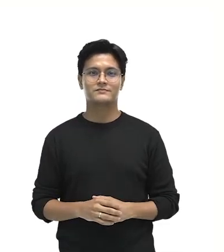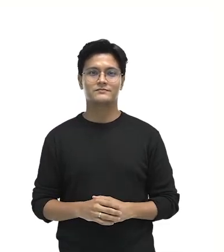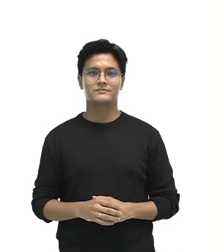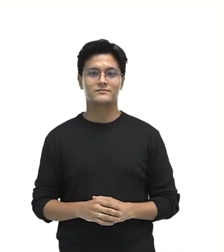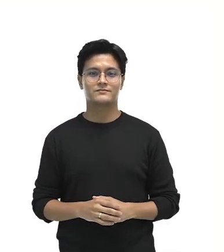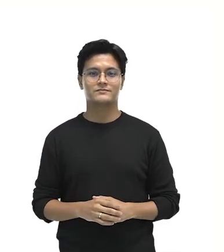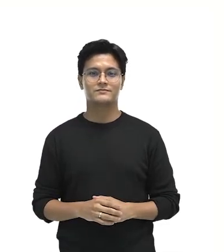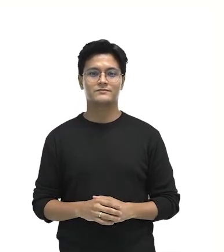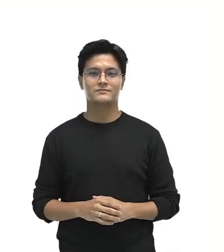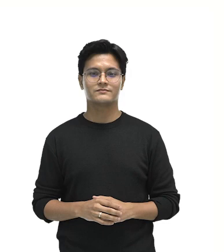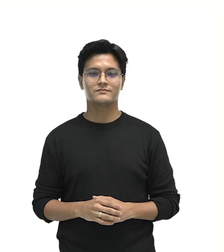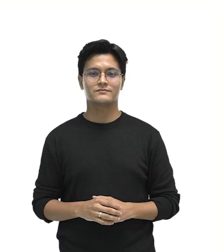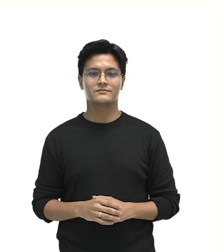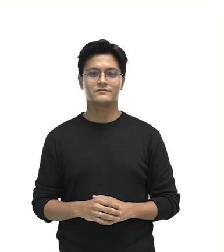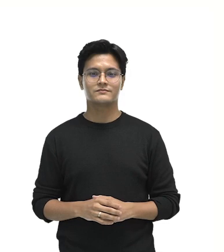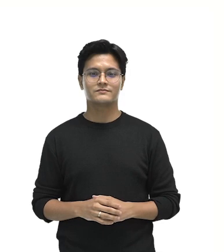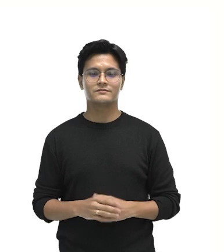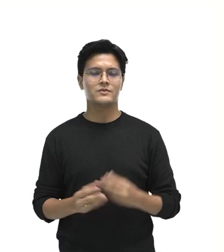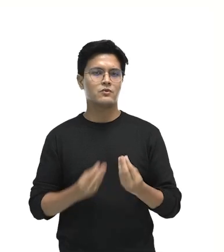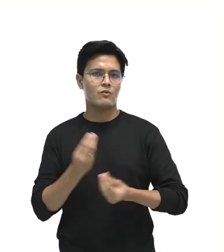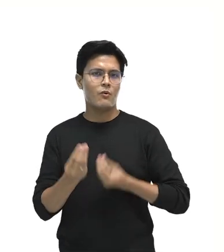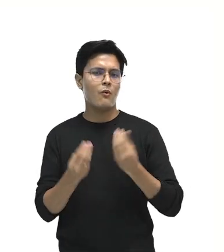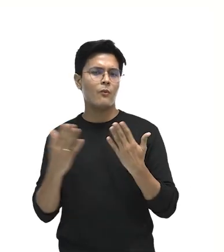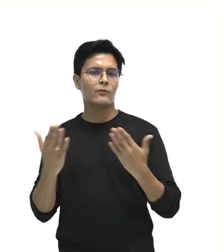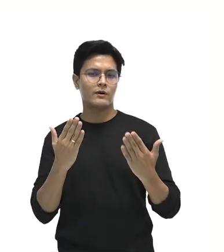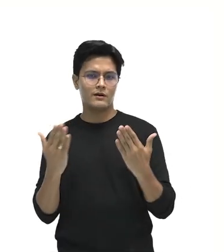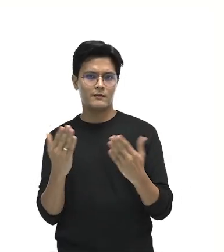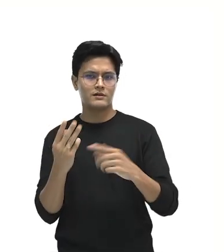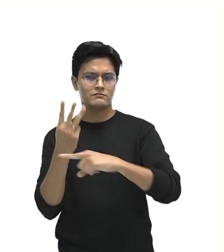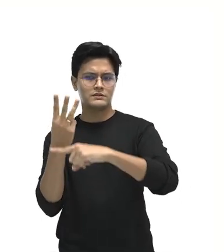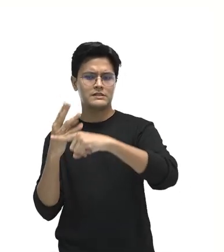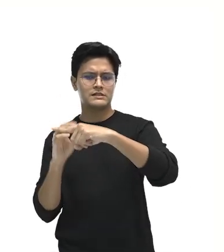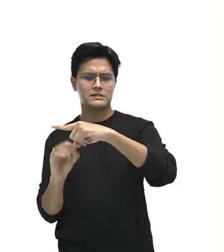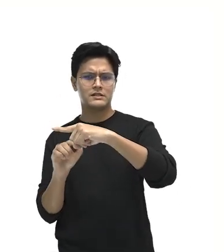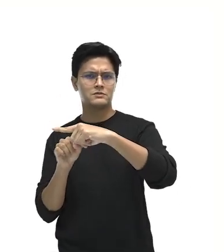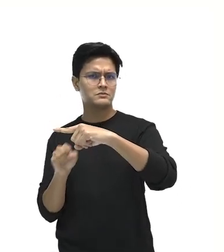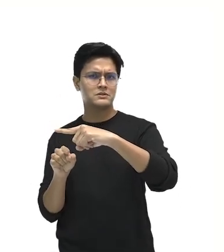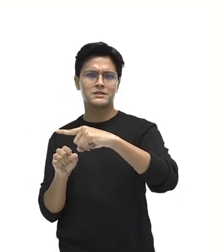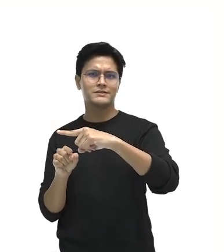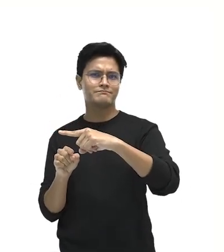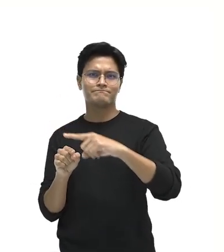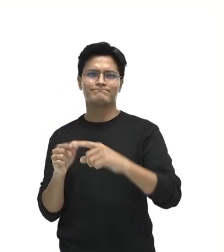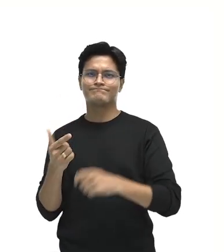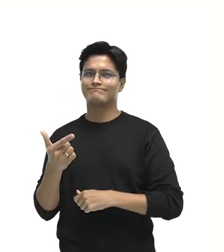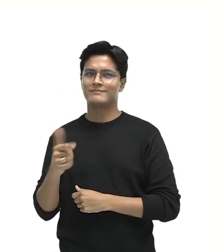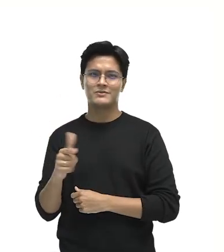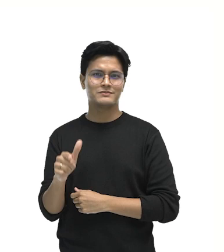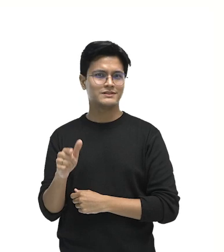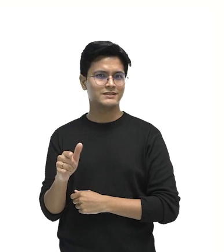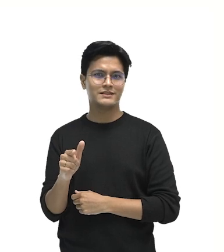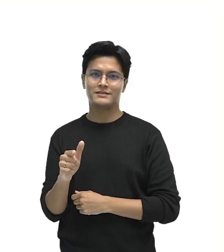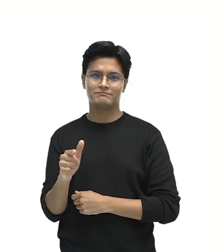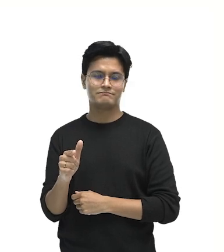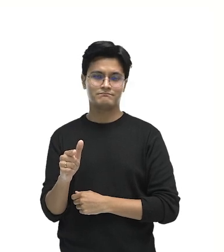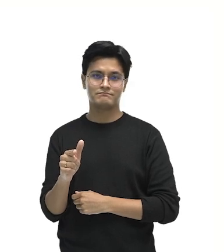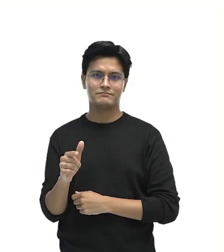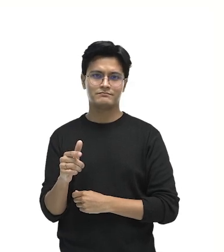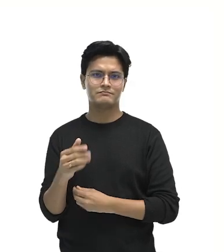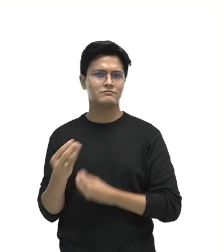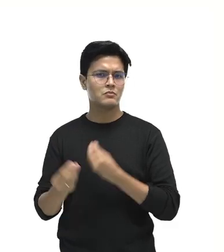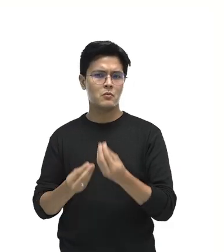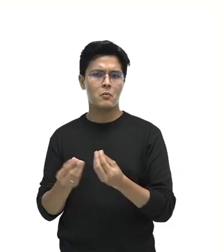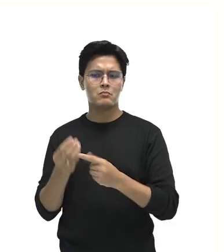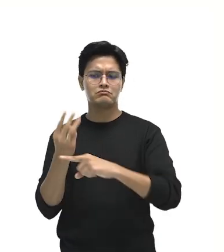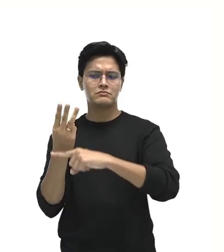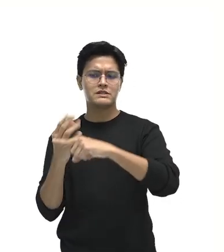tá nessa fração aqui, tá, pessoal? Isso aqui, ó, não existe. Como assim, professor? Nós já estudamos, né,